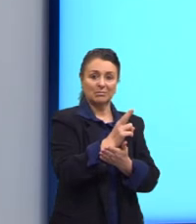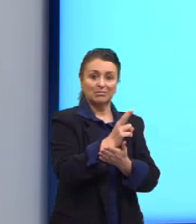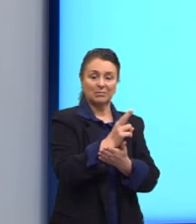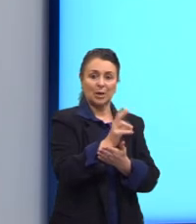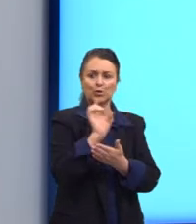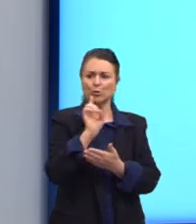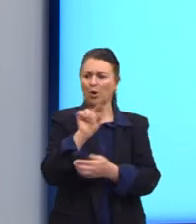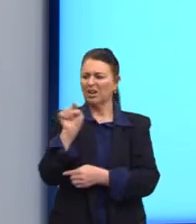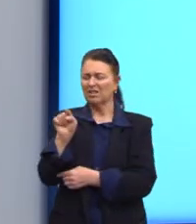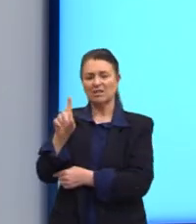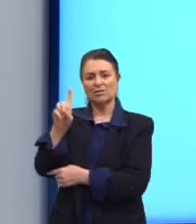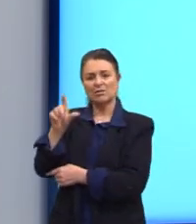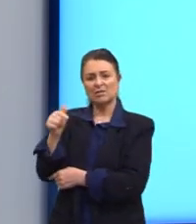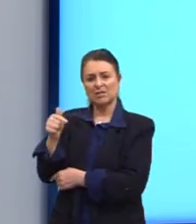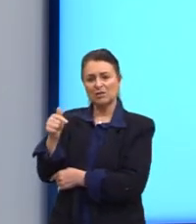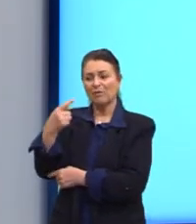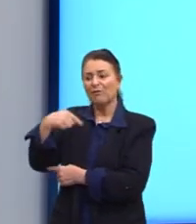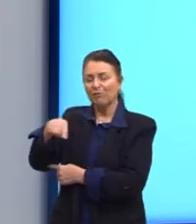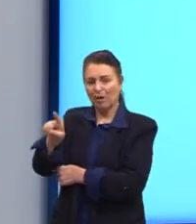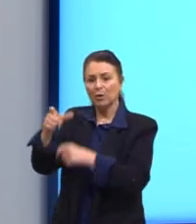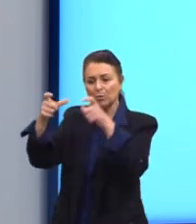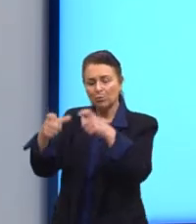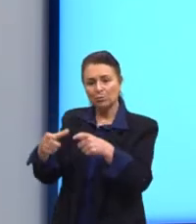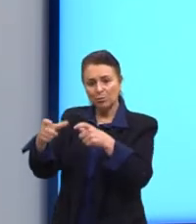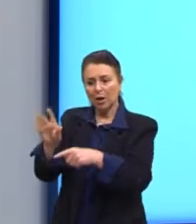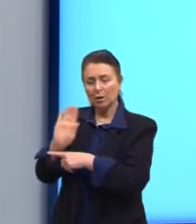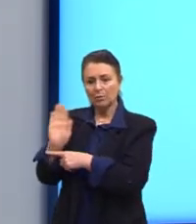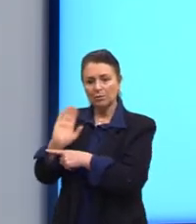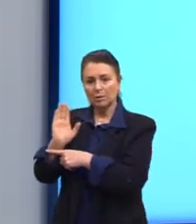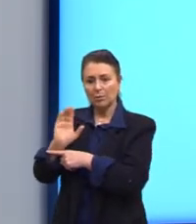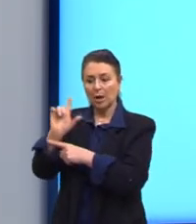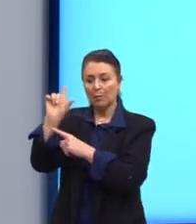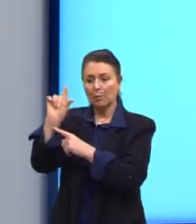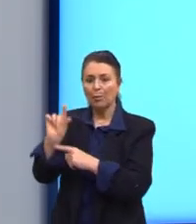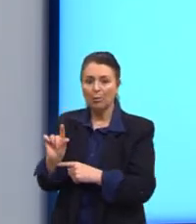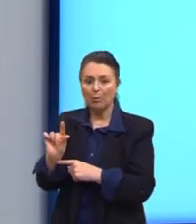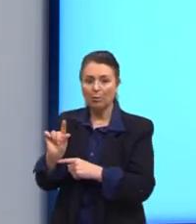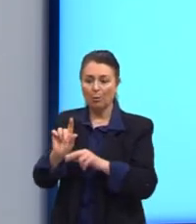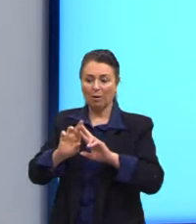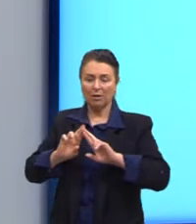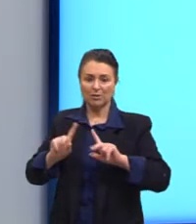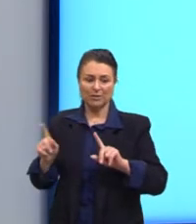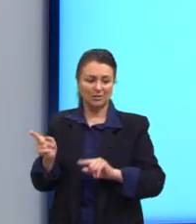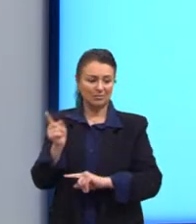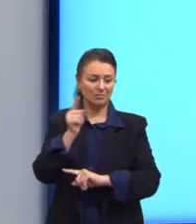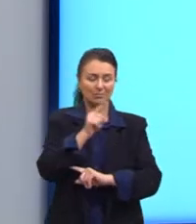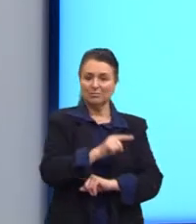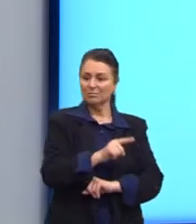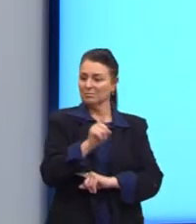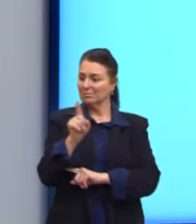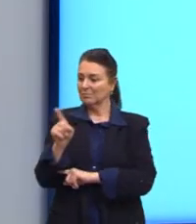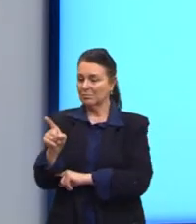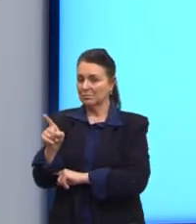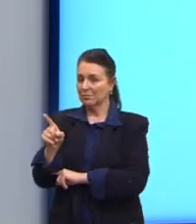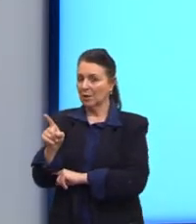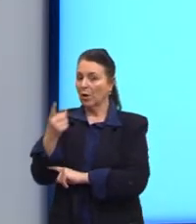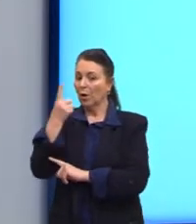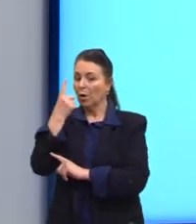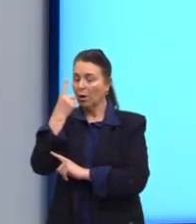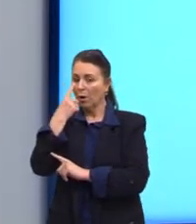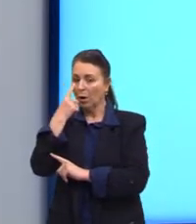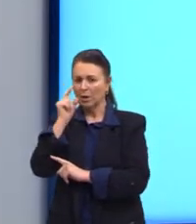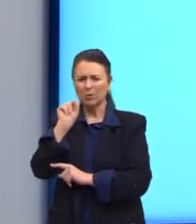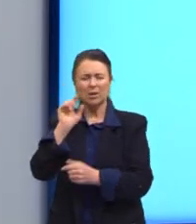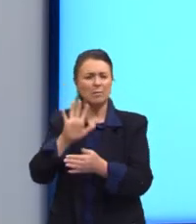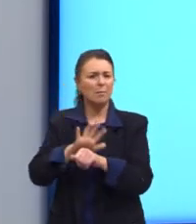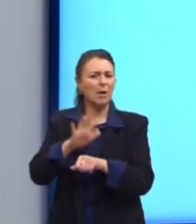só 17% frequenta o cinema é pouquíssimo então a gente já tem um direcionamento aqui que